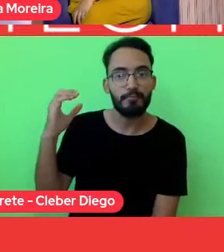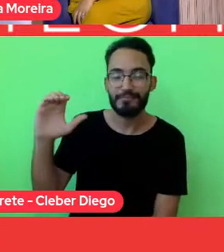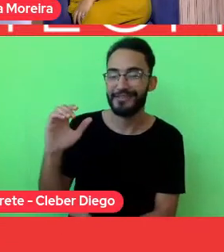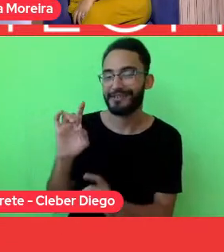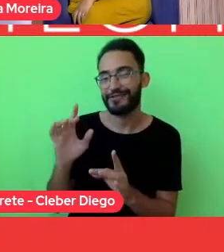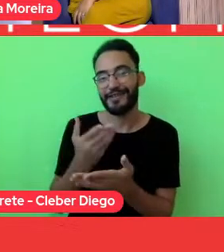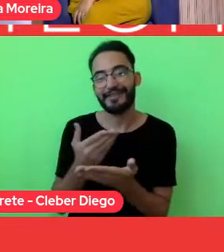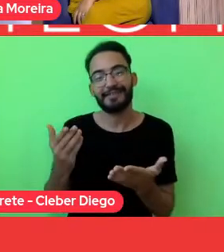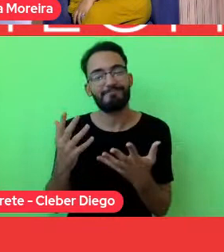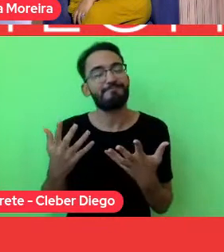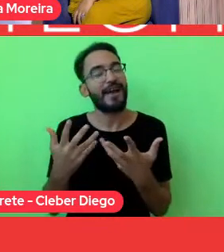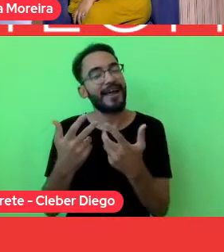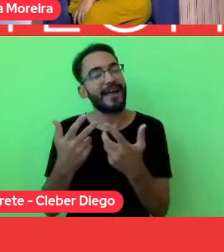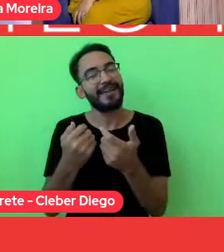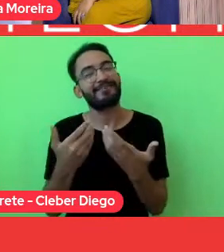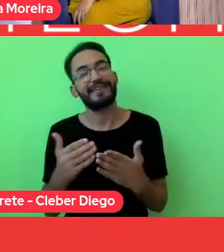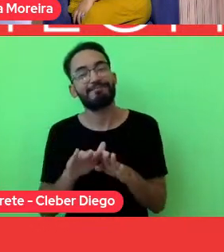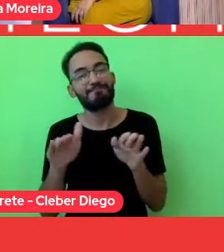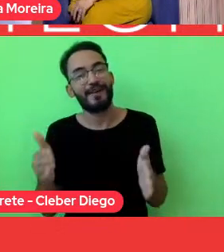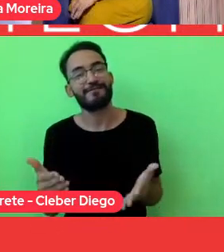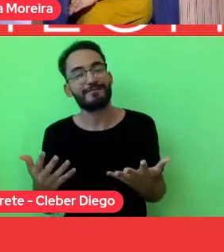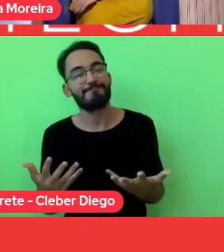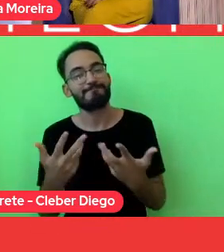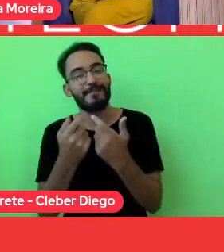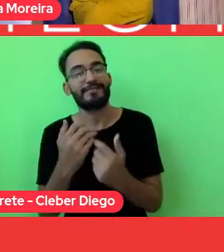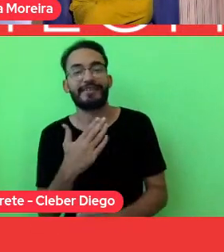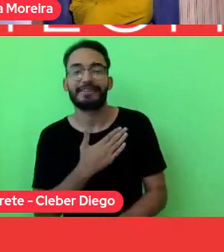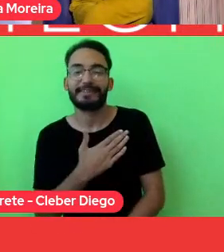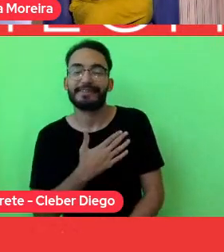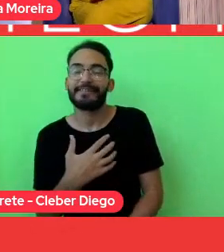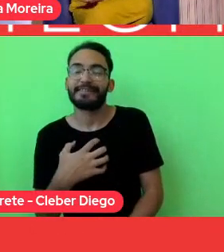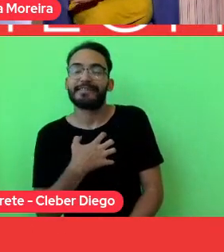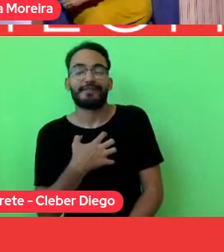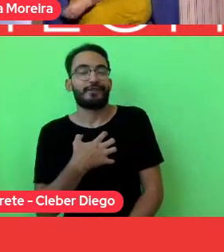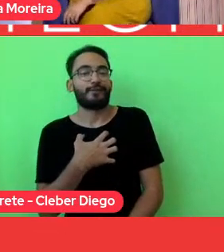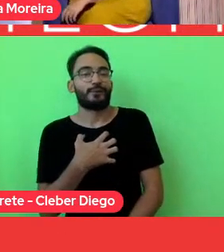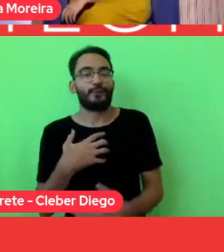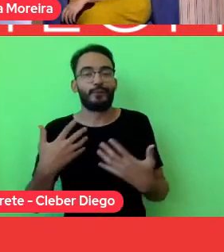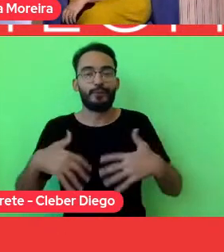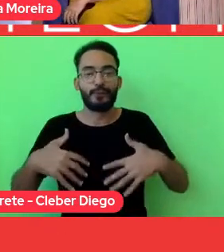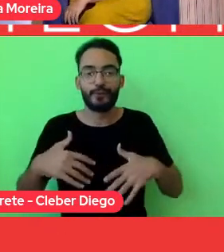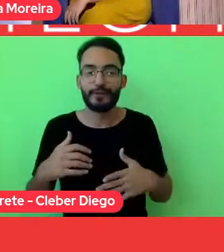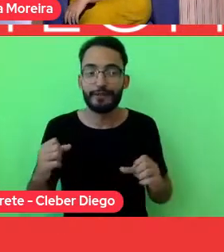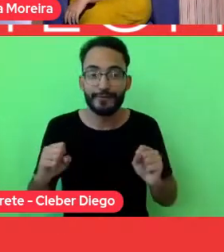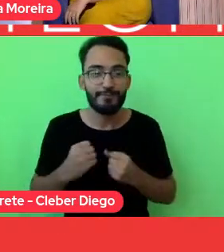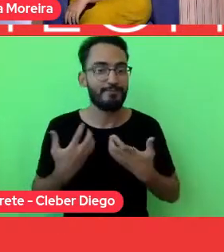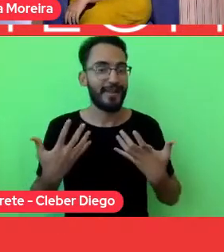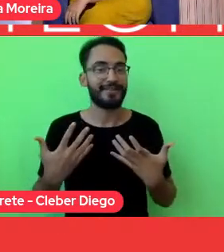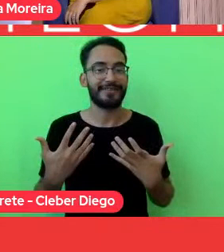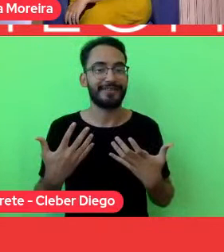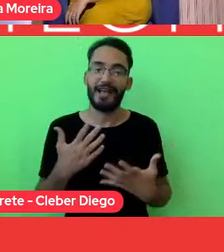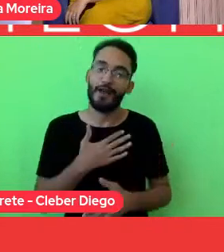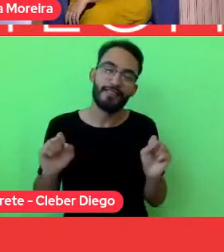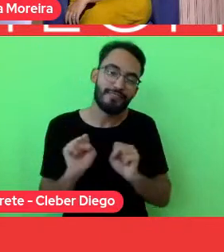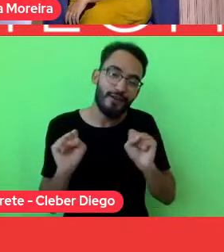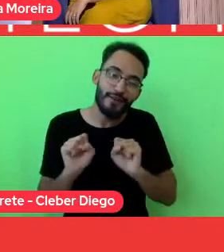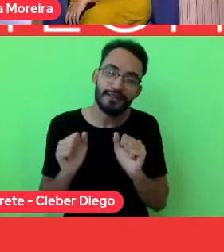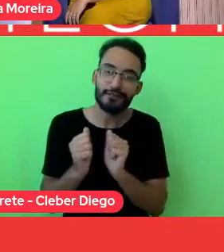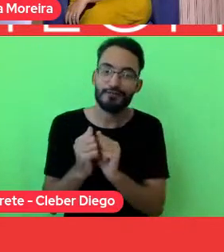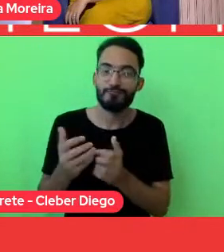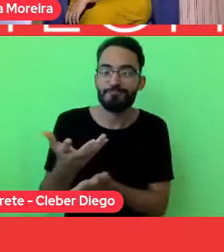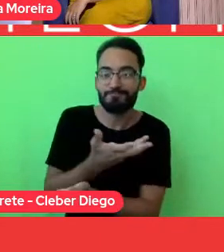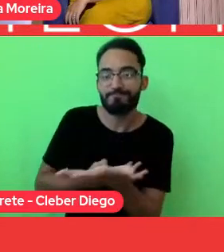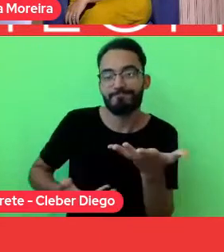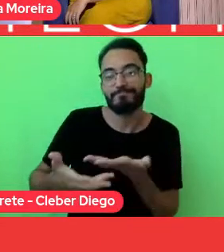Que maravilha de mesa, assim. Estou realmente surpresa e adorei muito essa conversa com